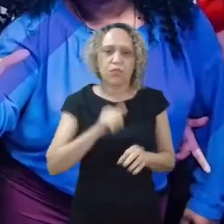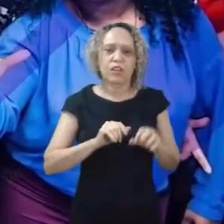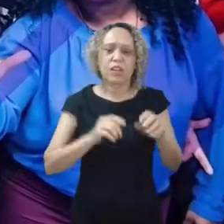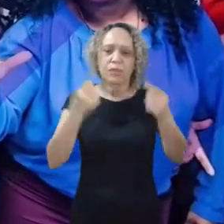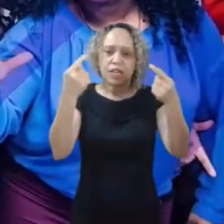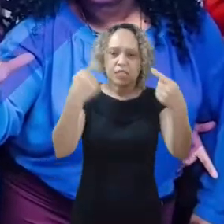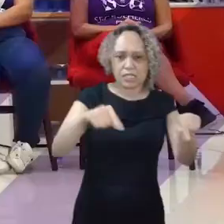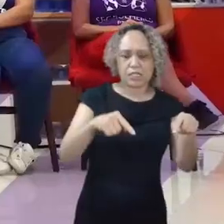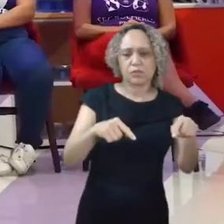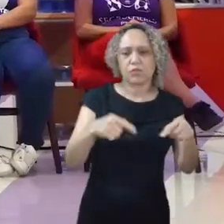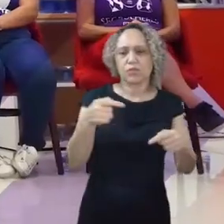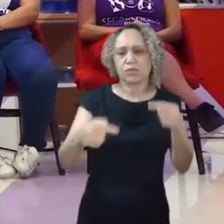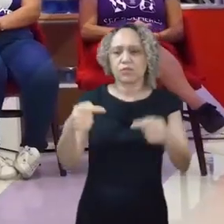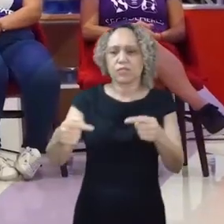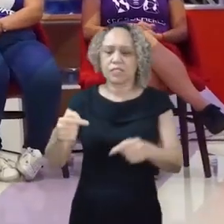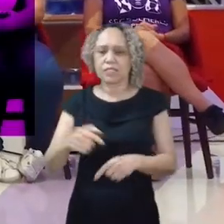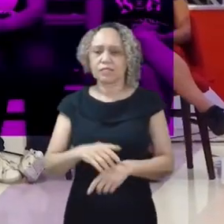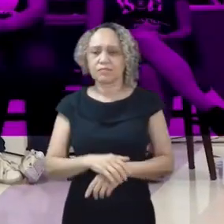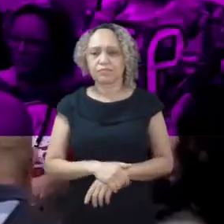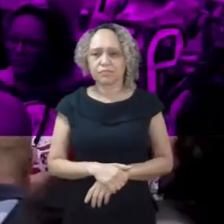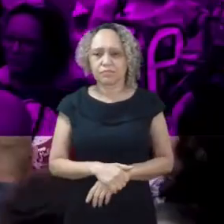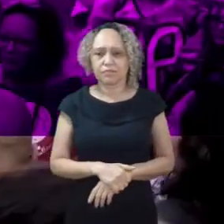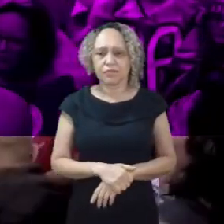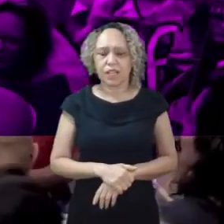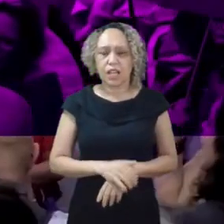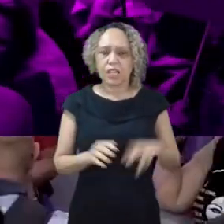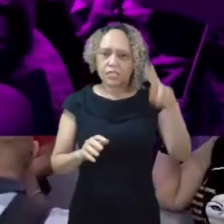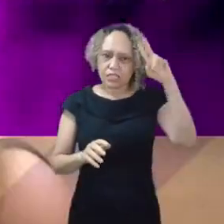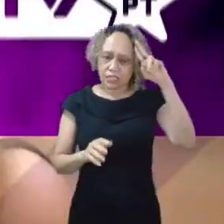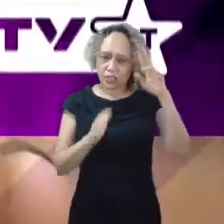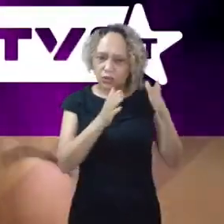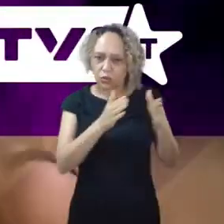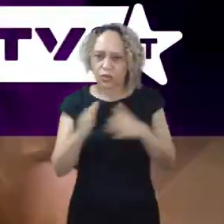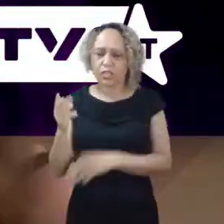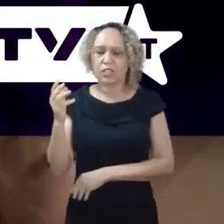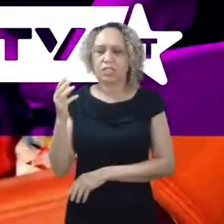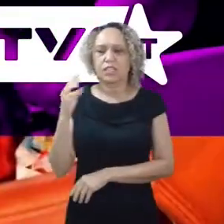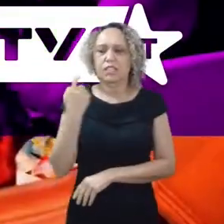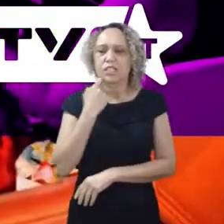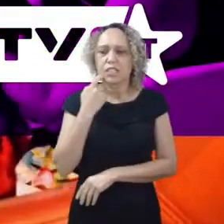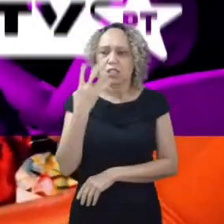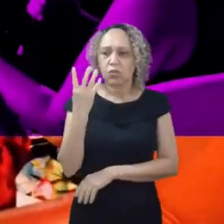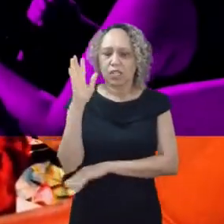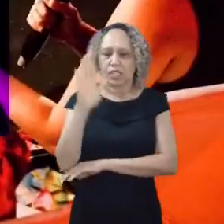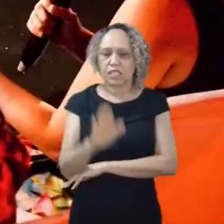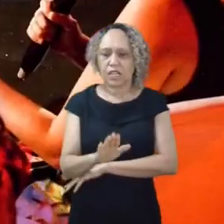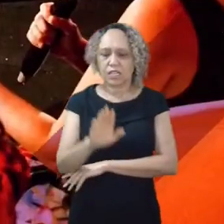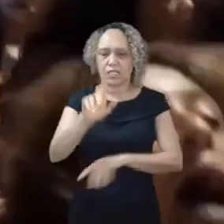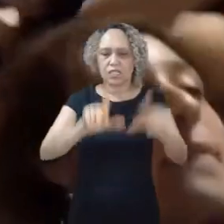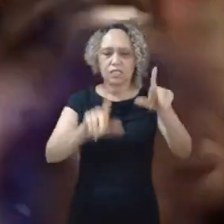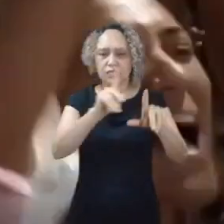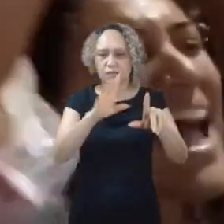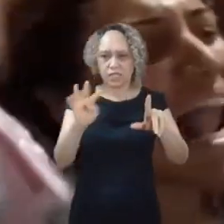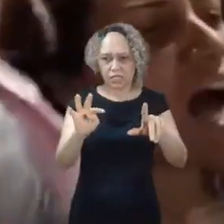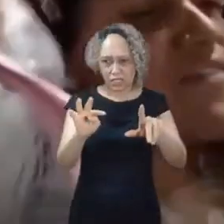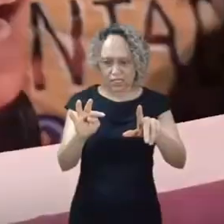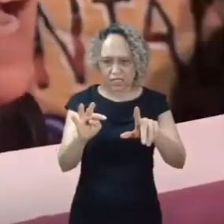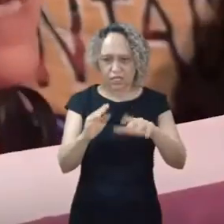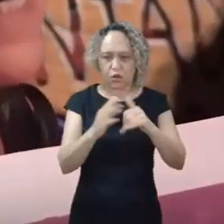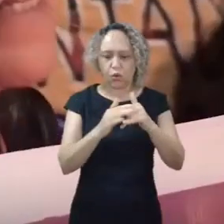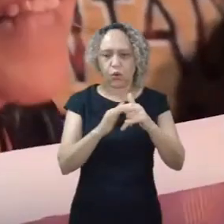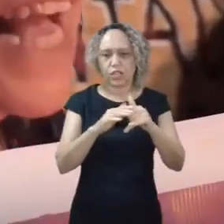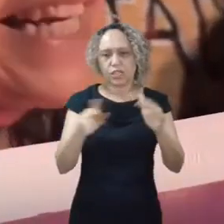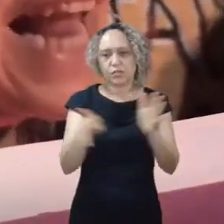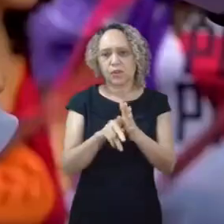política. De segunda a sexta, às 4h na TV PT. O canal do partido que